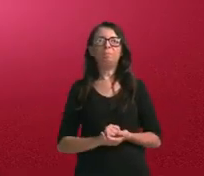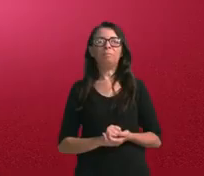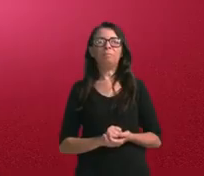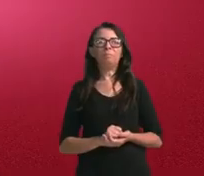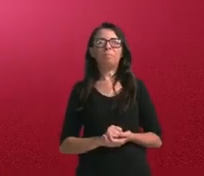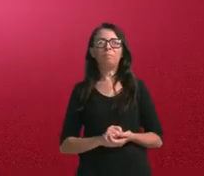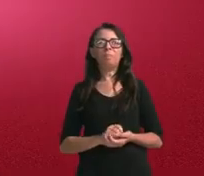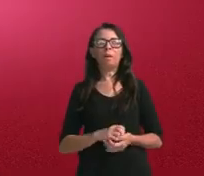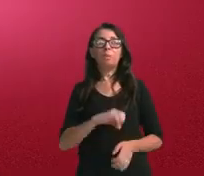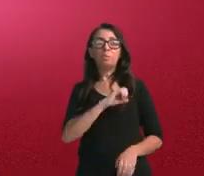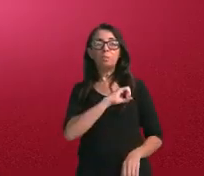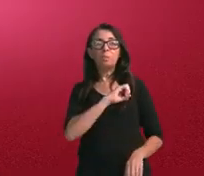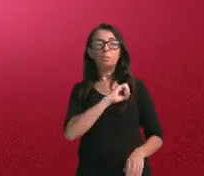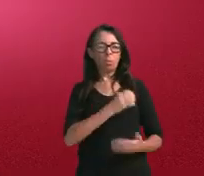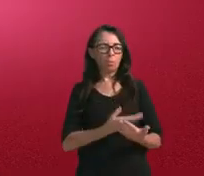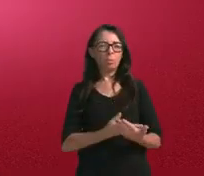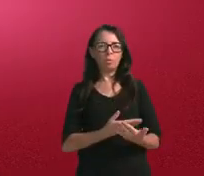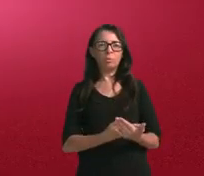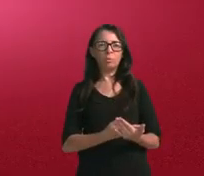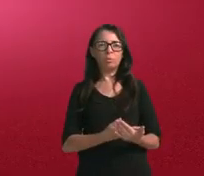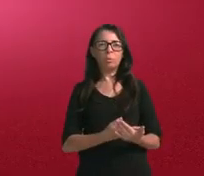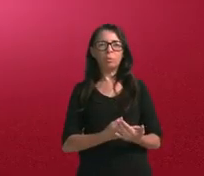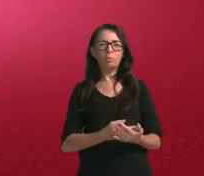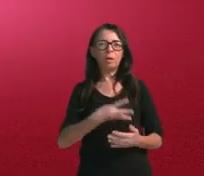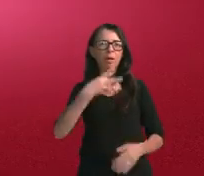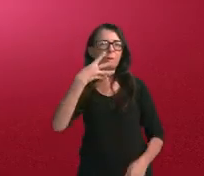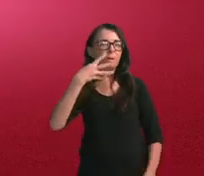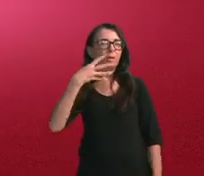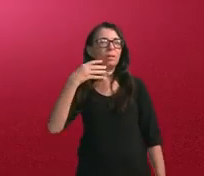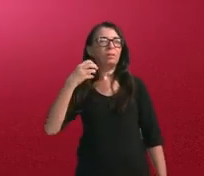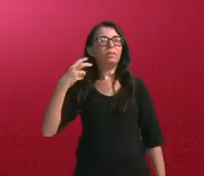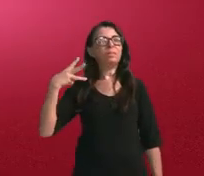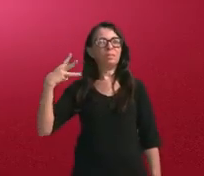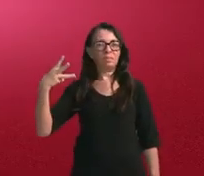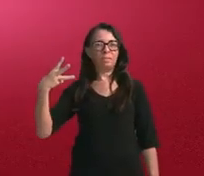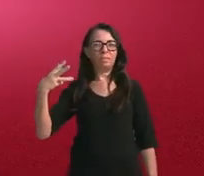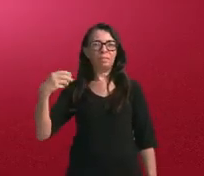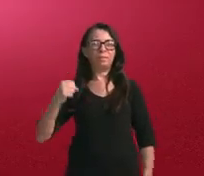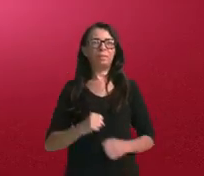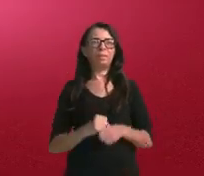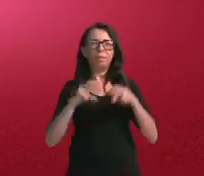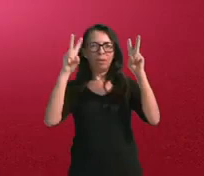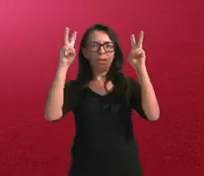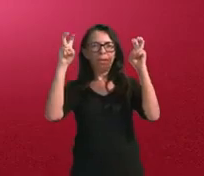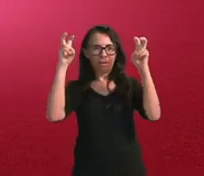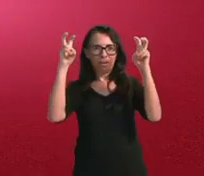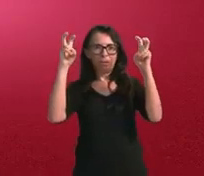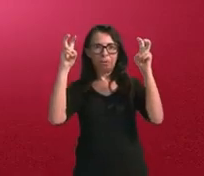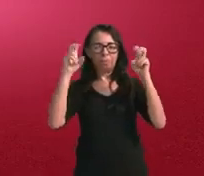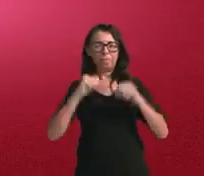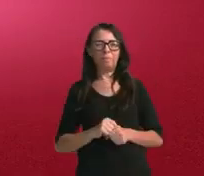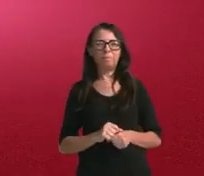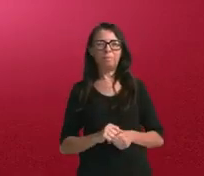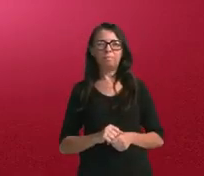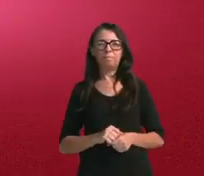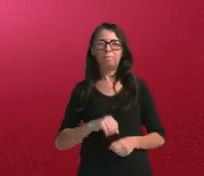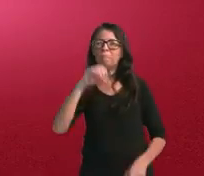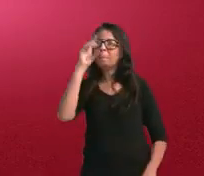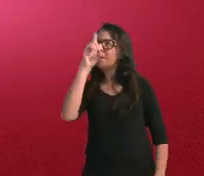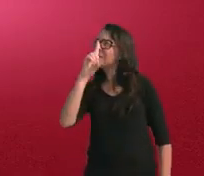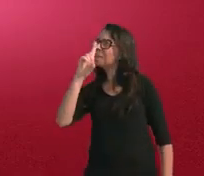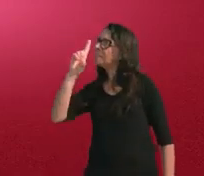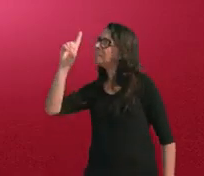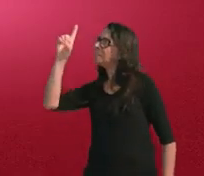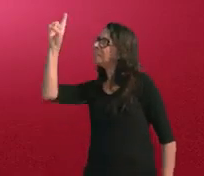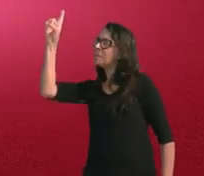iremos falar do título Deus age por seu intermédio. Então, Deus age por nosso intermédio.